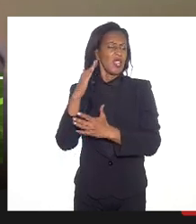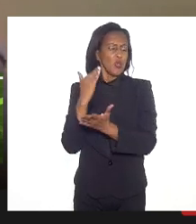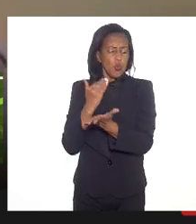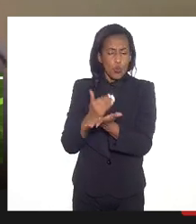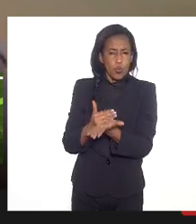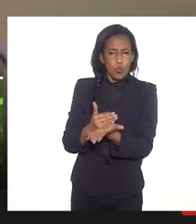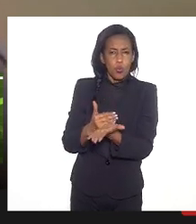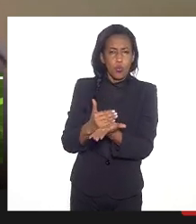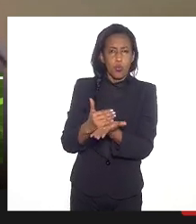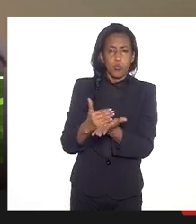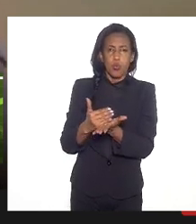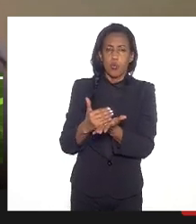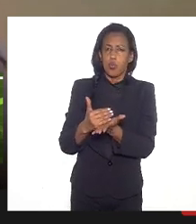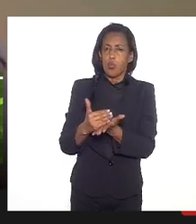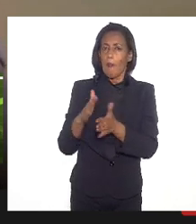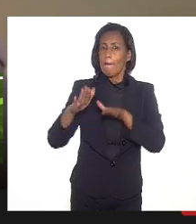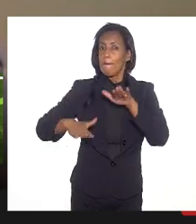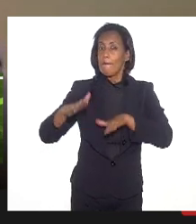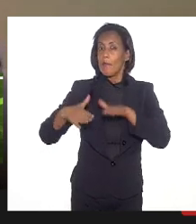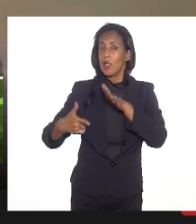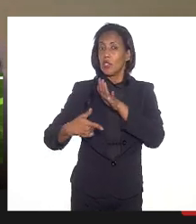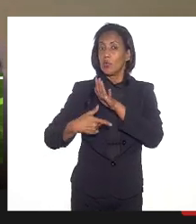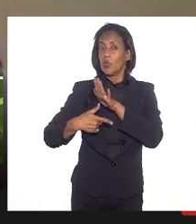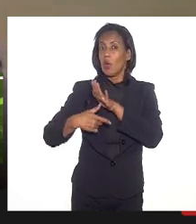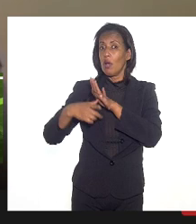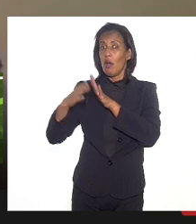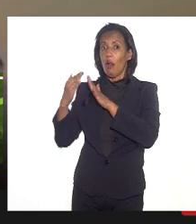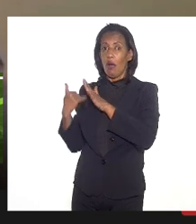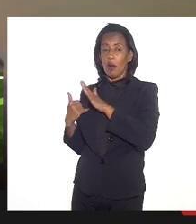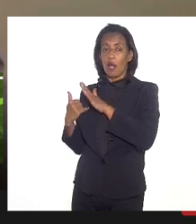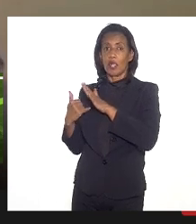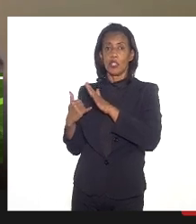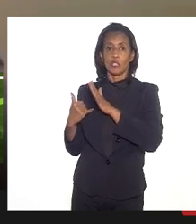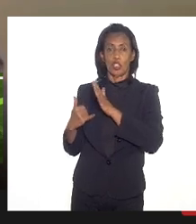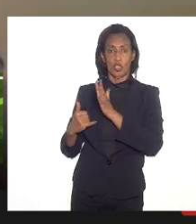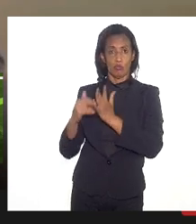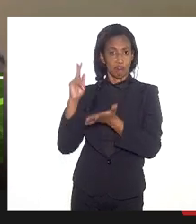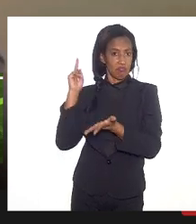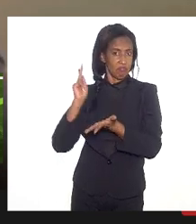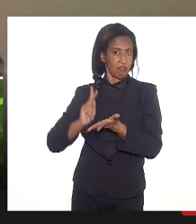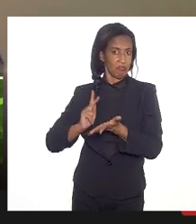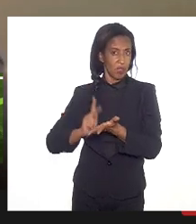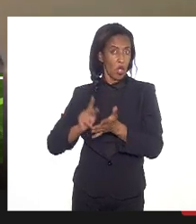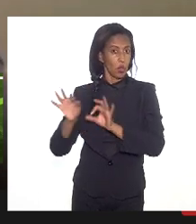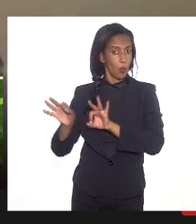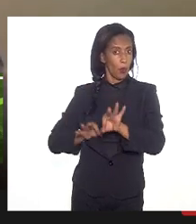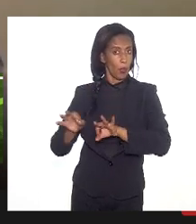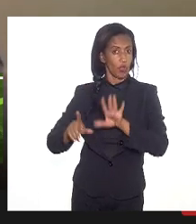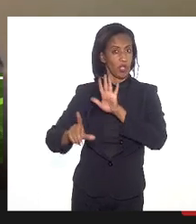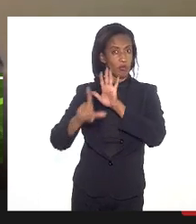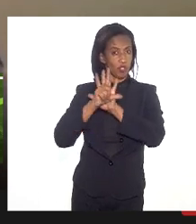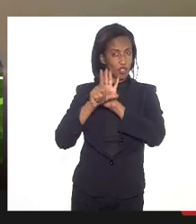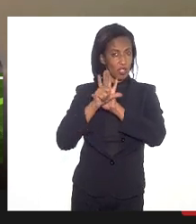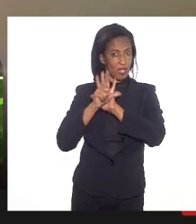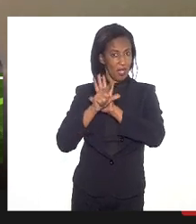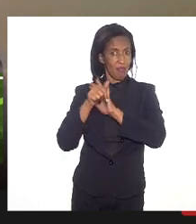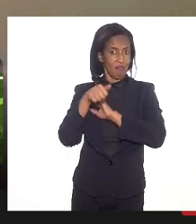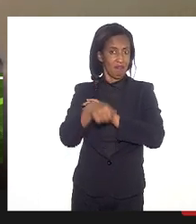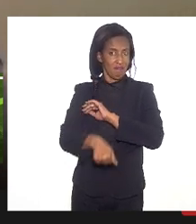princípio, mesmo antes da propositura, projetos de lei desta